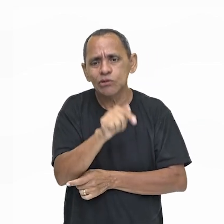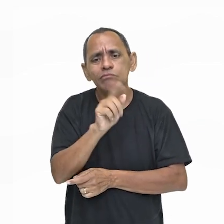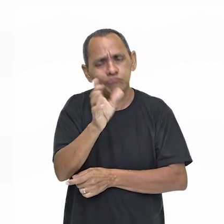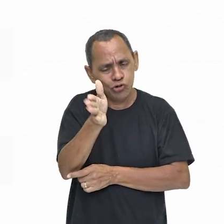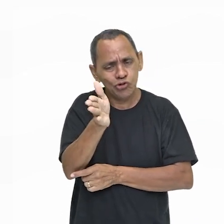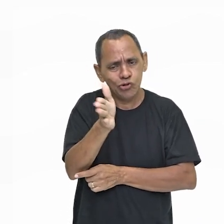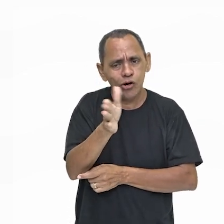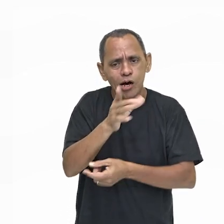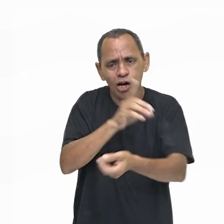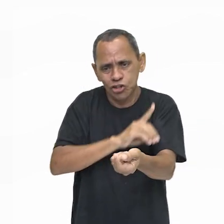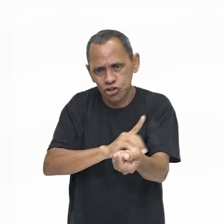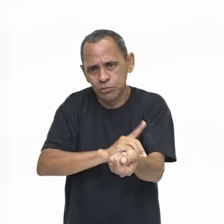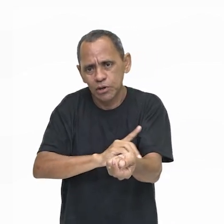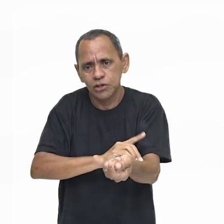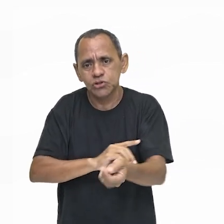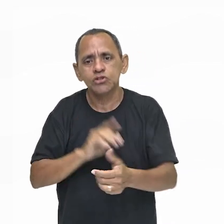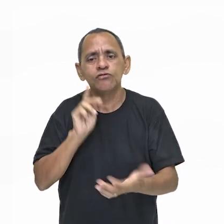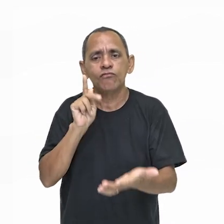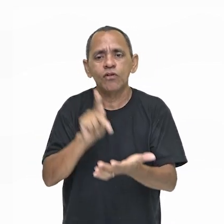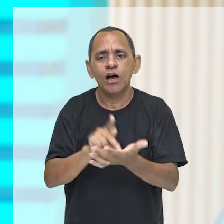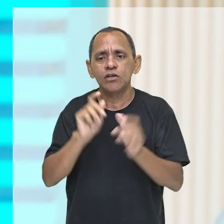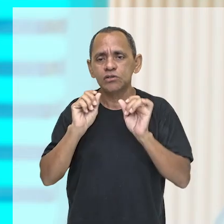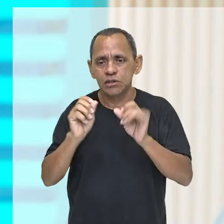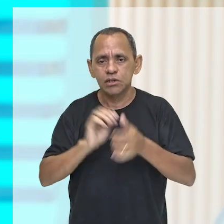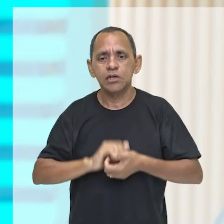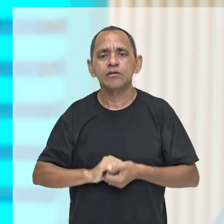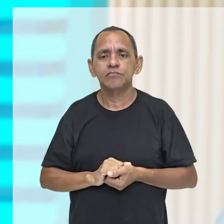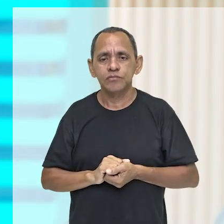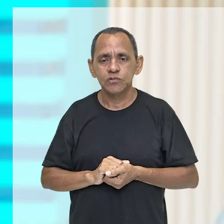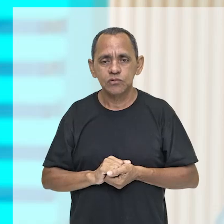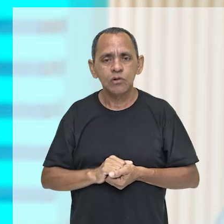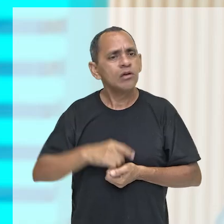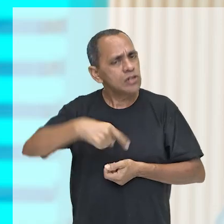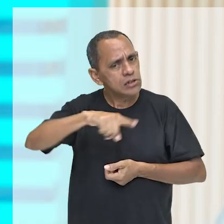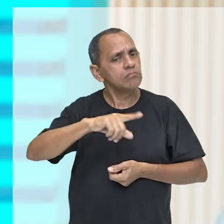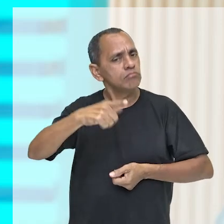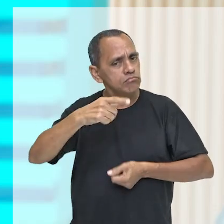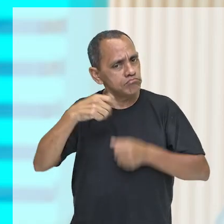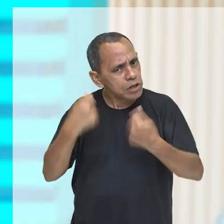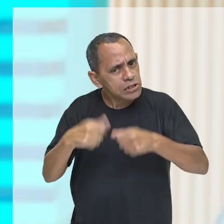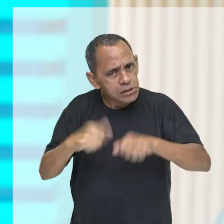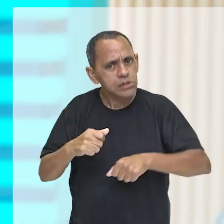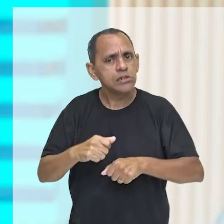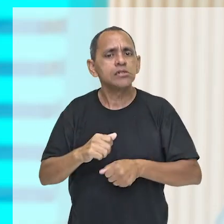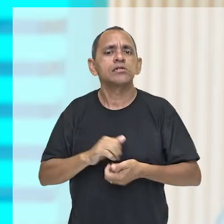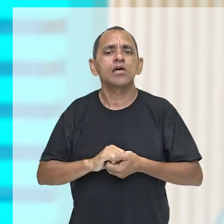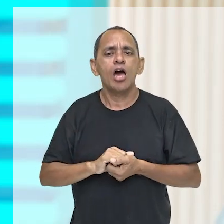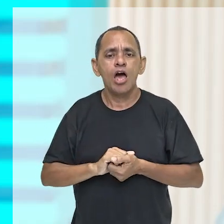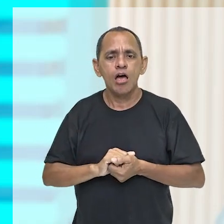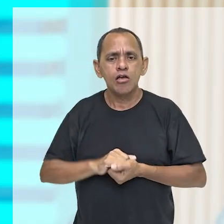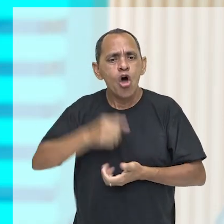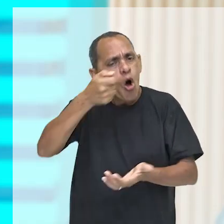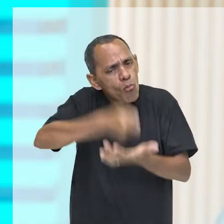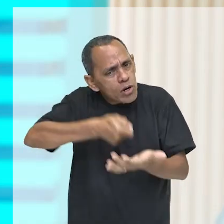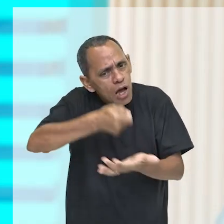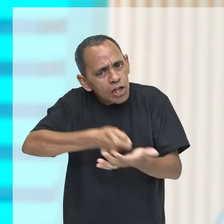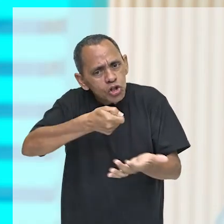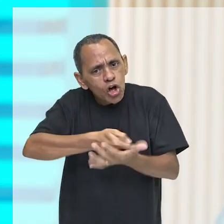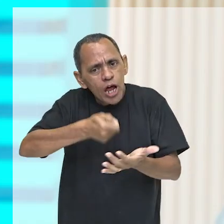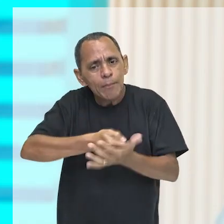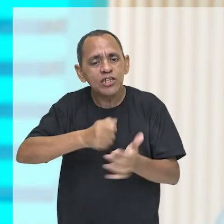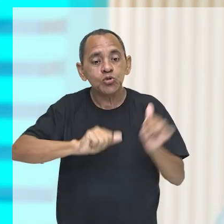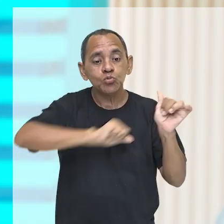aí realmente você vai ter que mudar obrigatoriamente seu estilo de vida